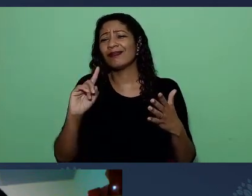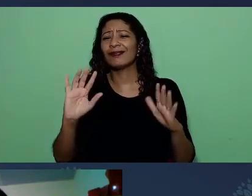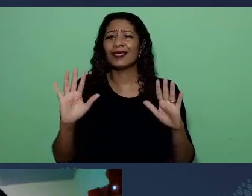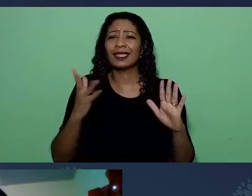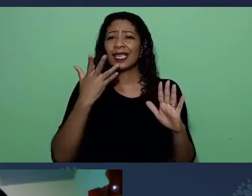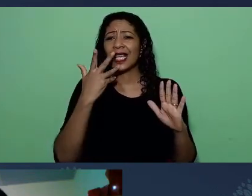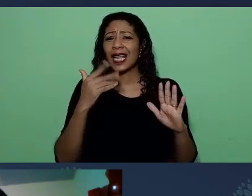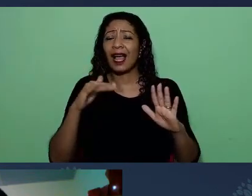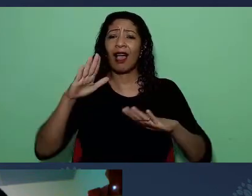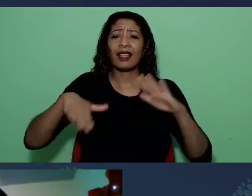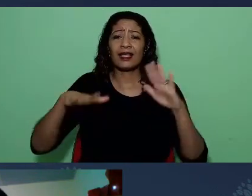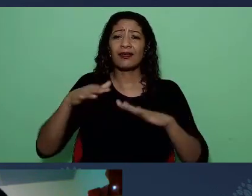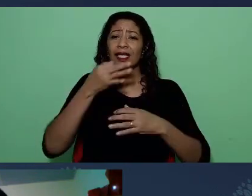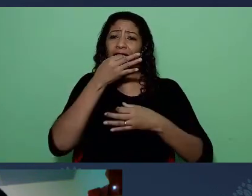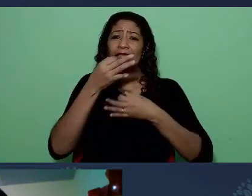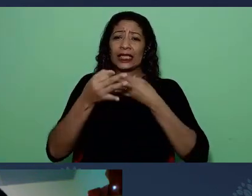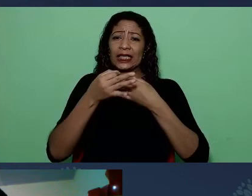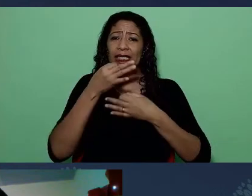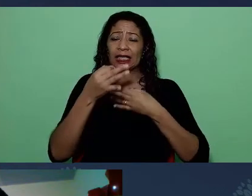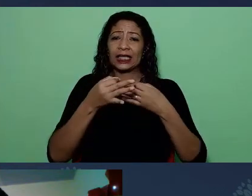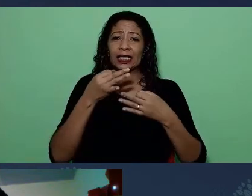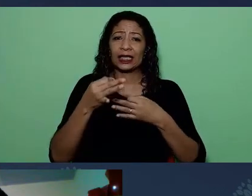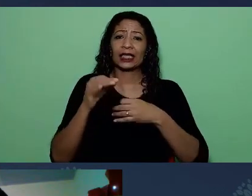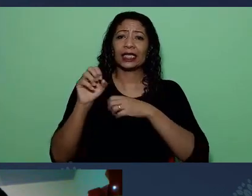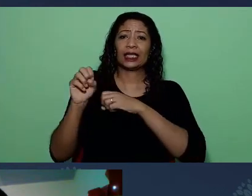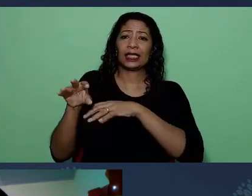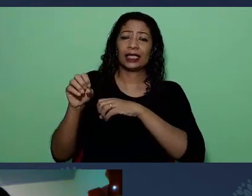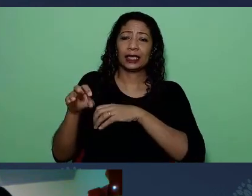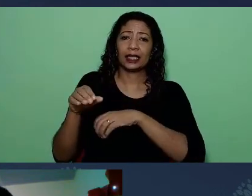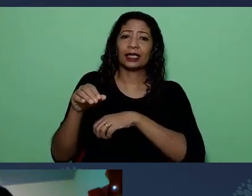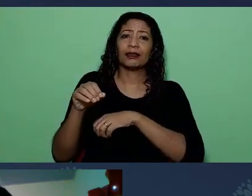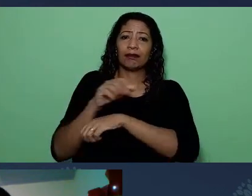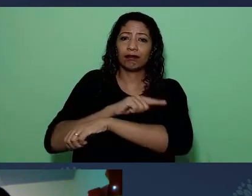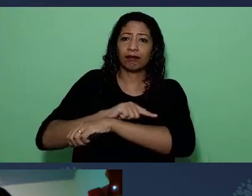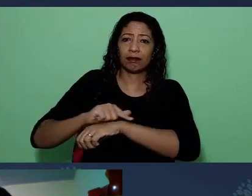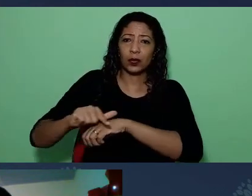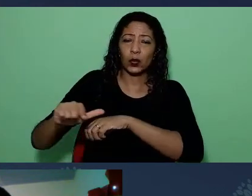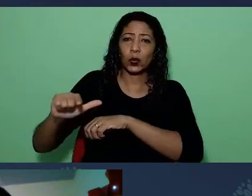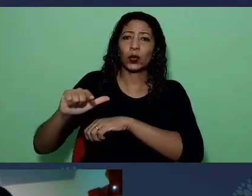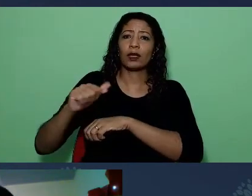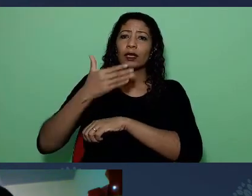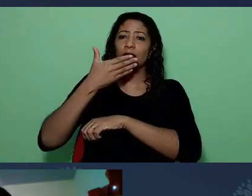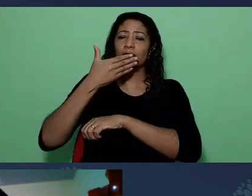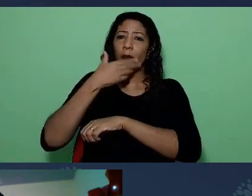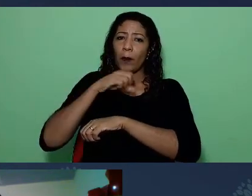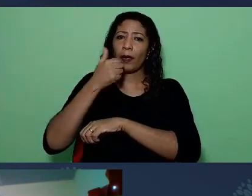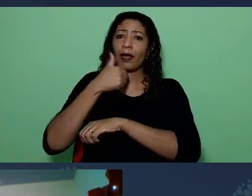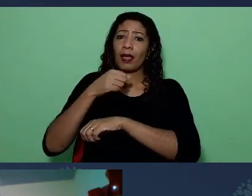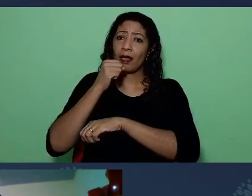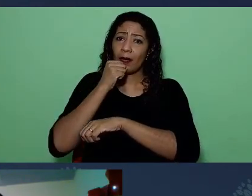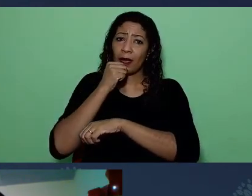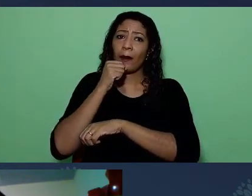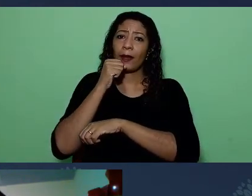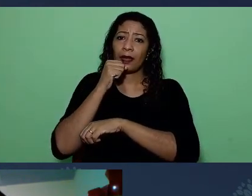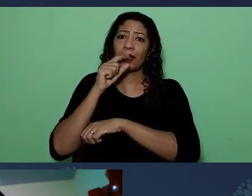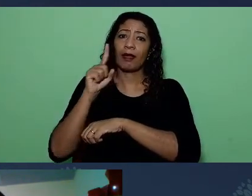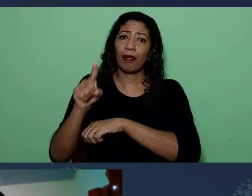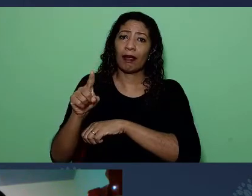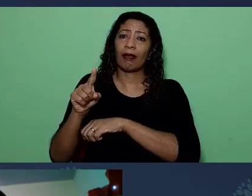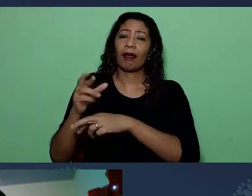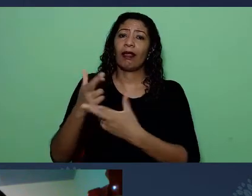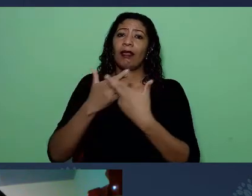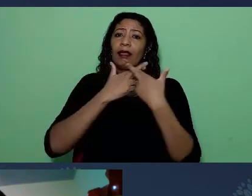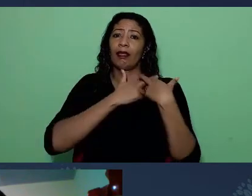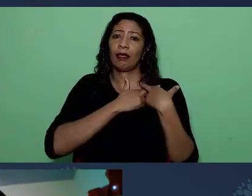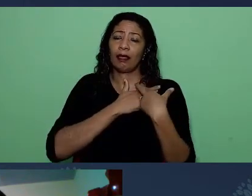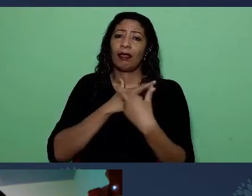tem algumas críticas a fazer, às vezes, à educação dos pais, que cultuam a dependência e não a independência. Então, tem uma